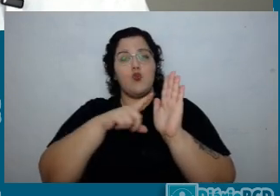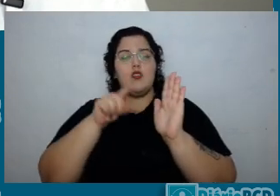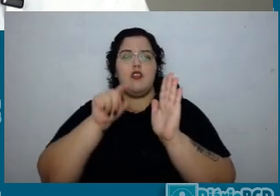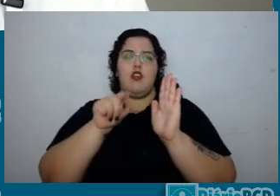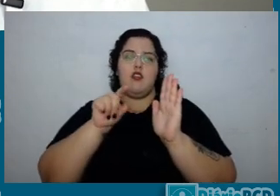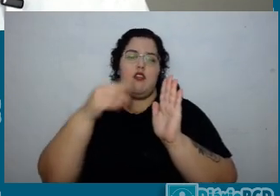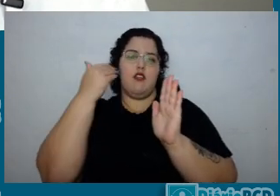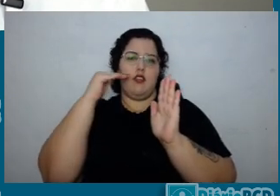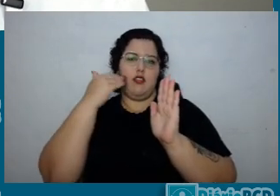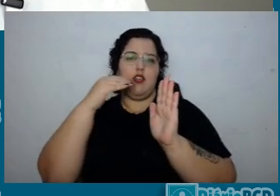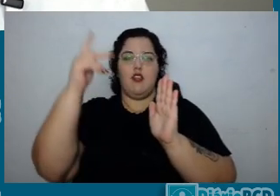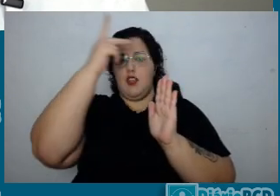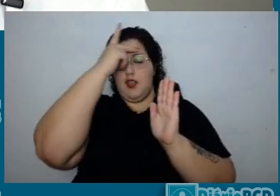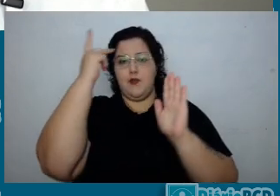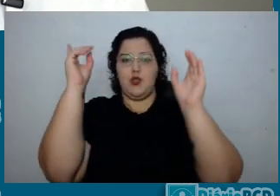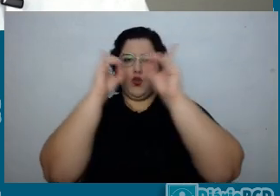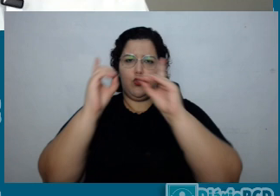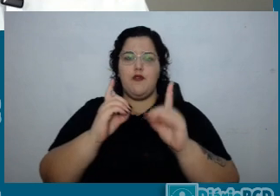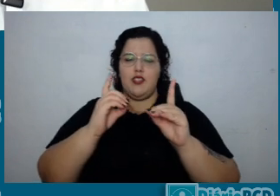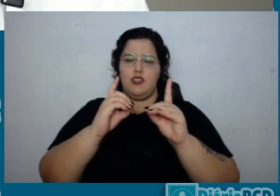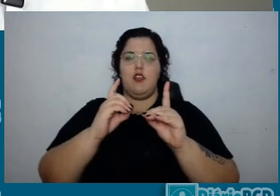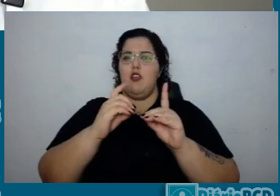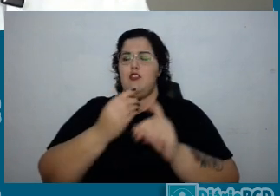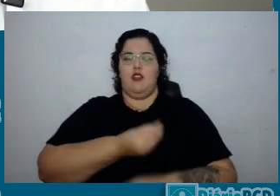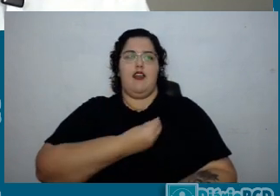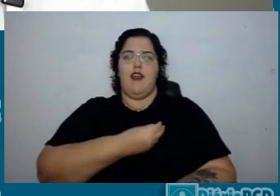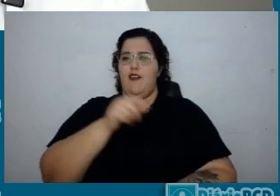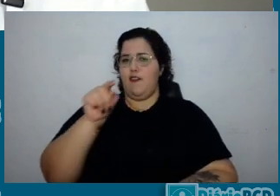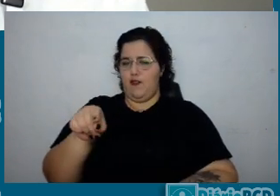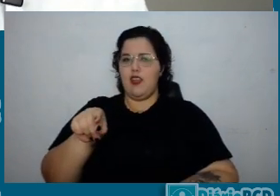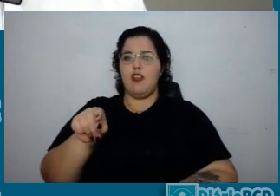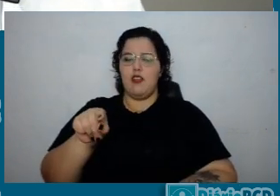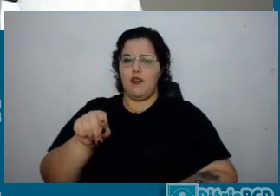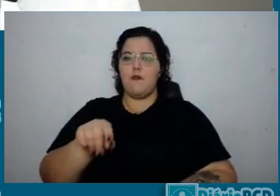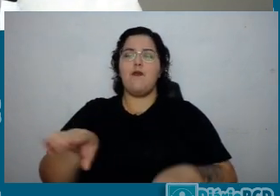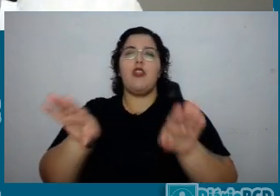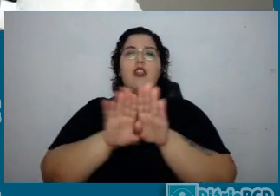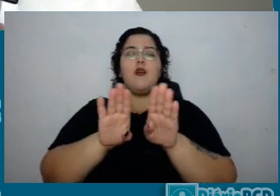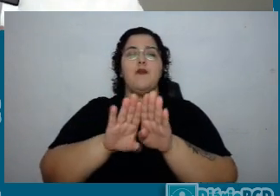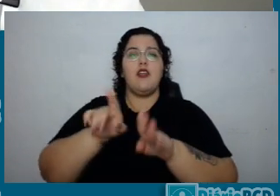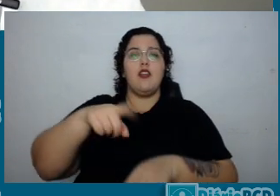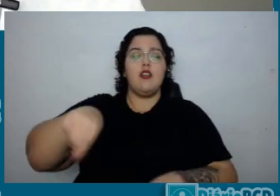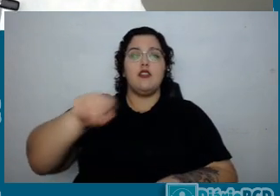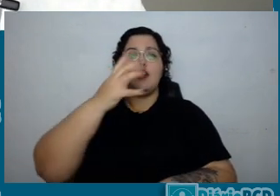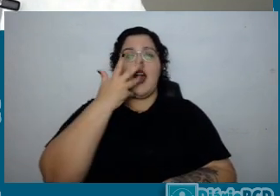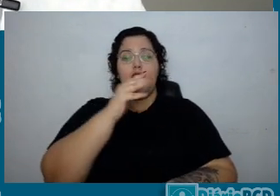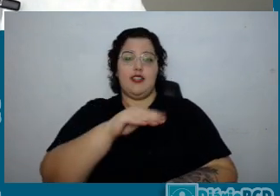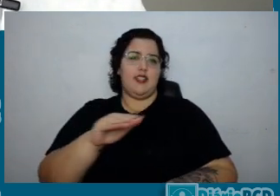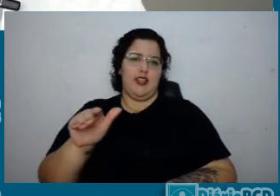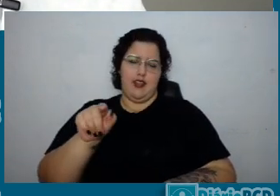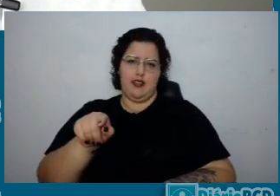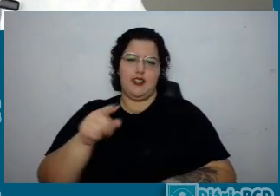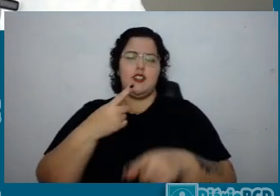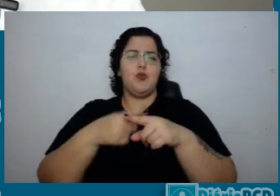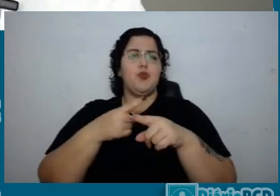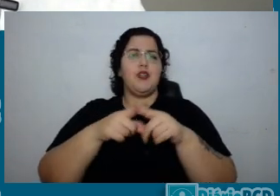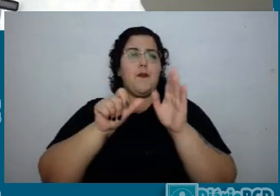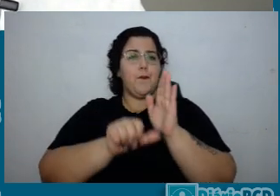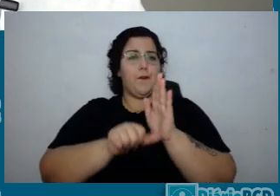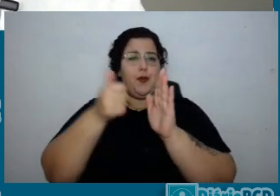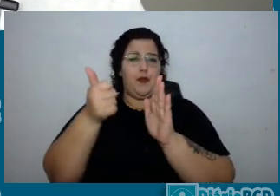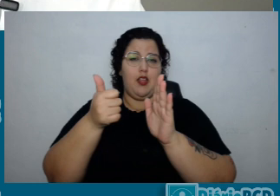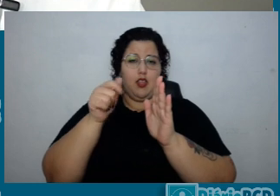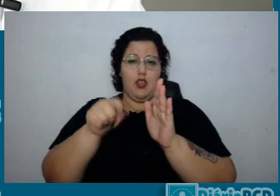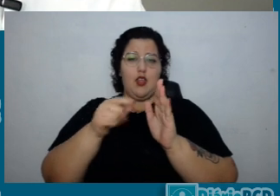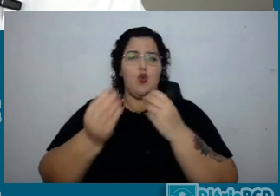conseguir conceber as pessoas com deficiência em todo o seu ciclo de vida. E priorizando as crianças, né? Porque na primeira infância,